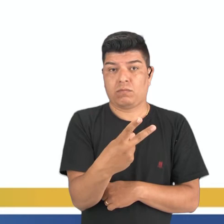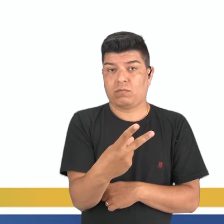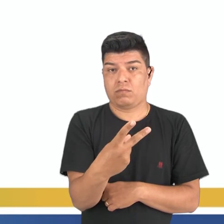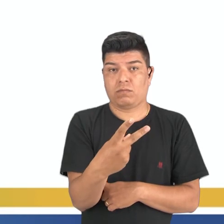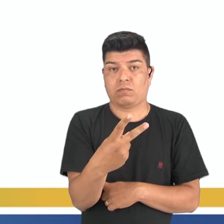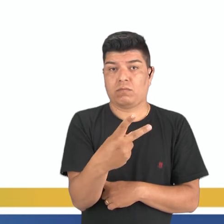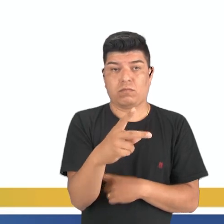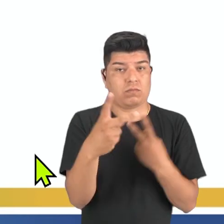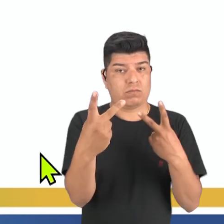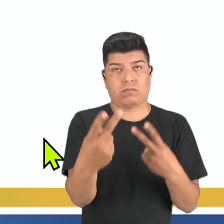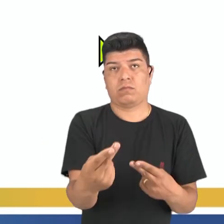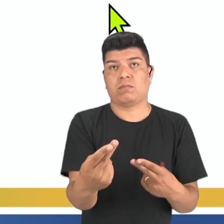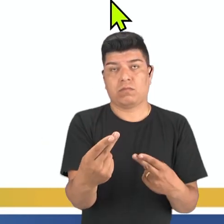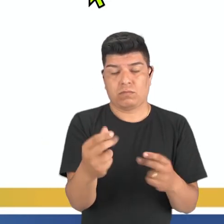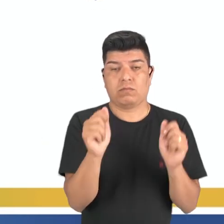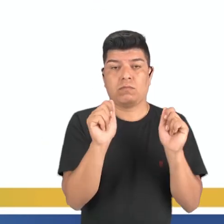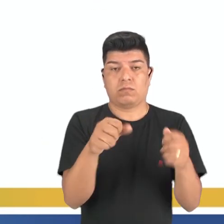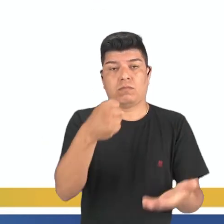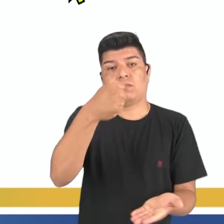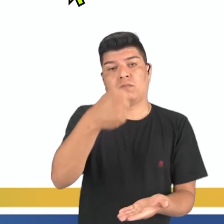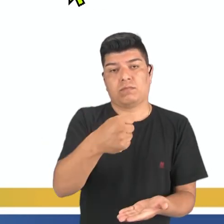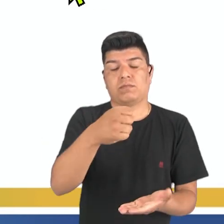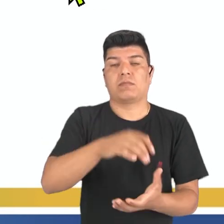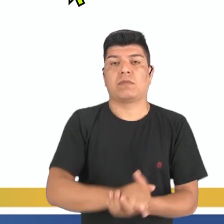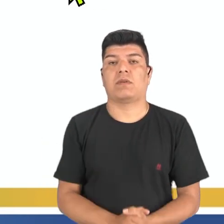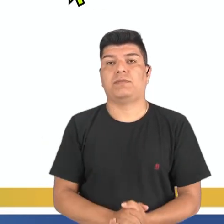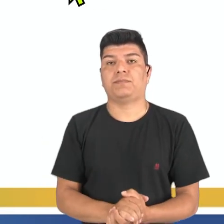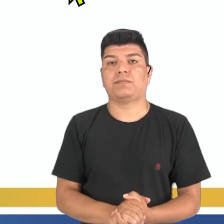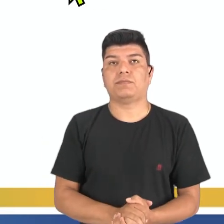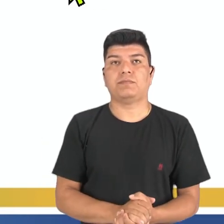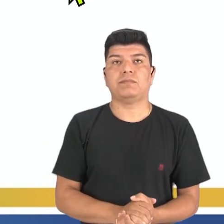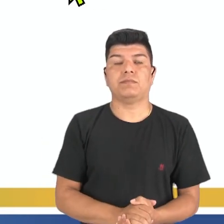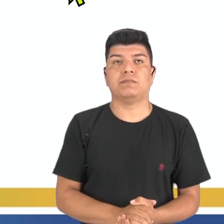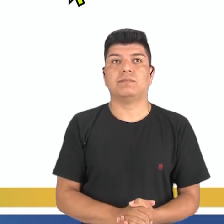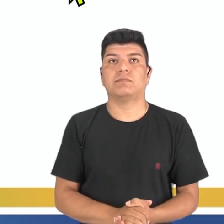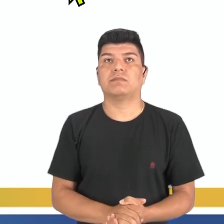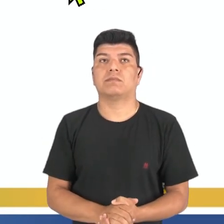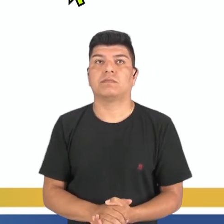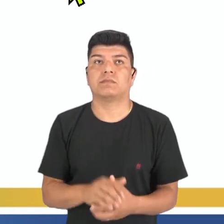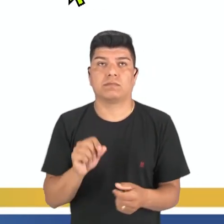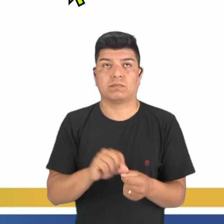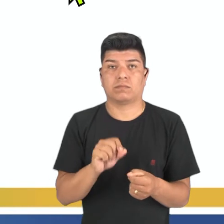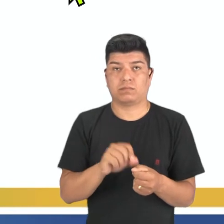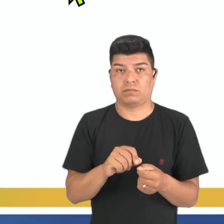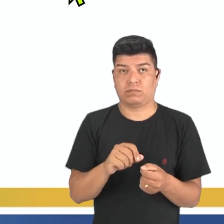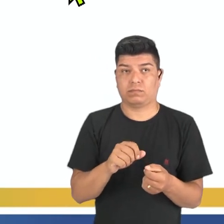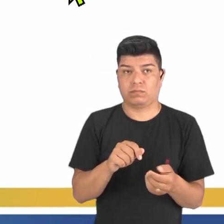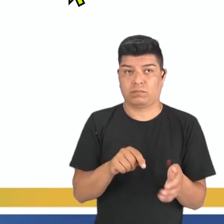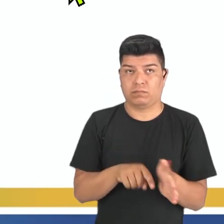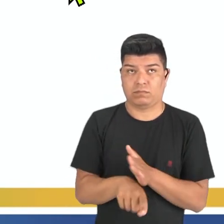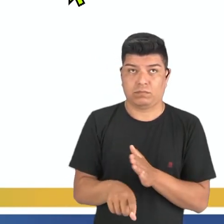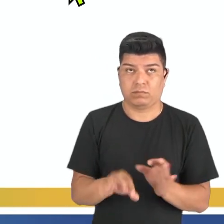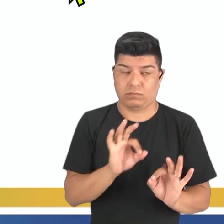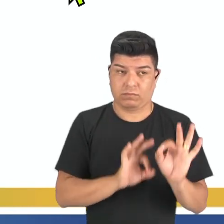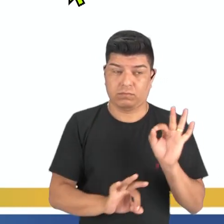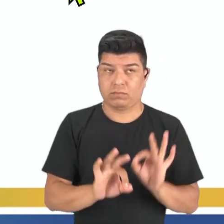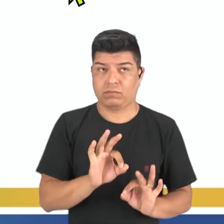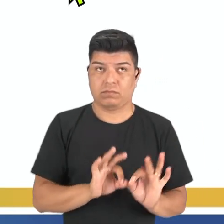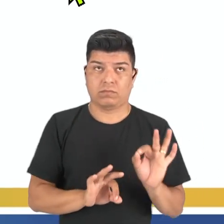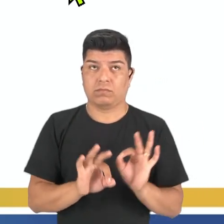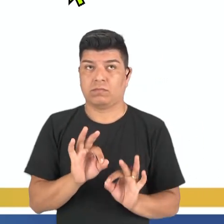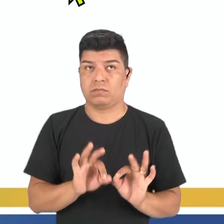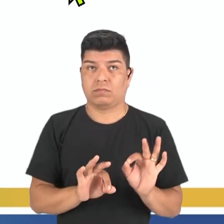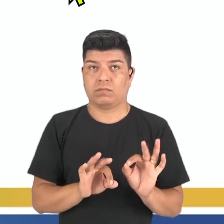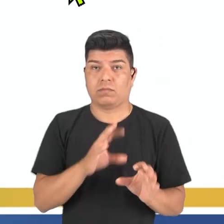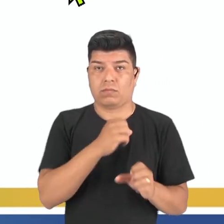mesma grandeza, que é a capacidade da jarra. Então, vamos aqui fazer a continha. A gente vai armar aqui. Então,